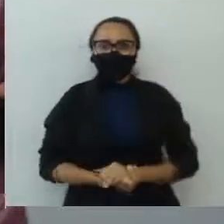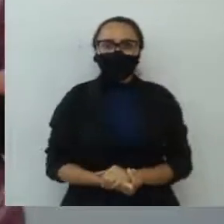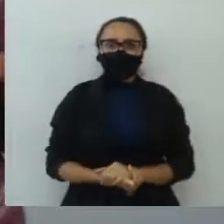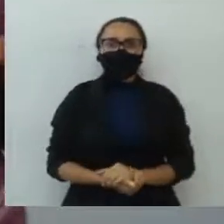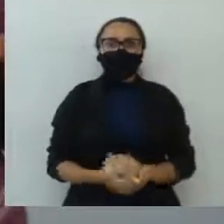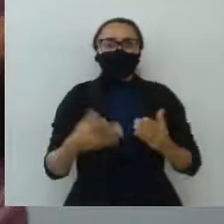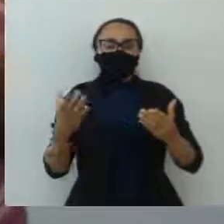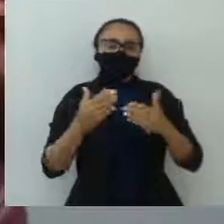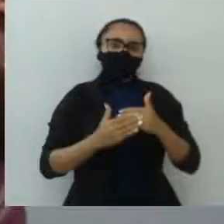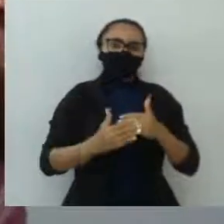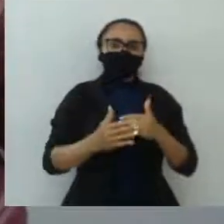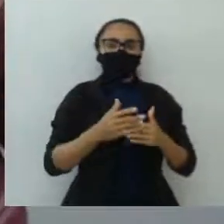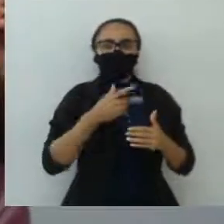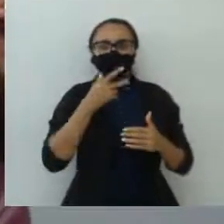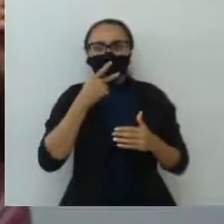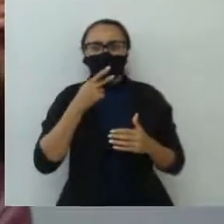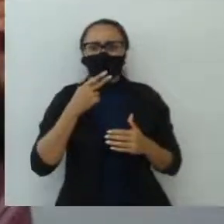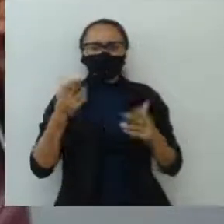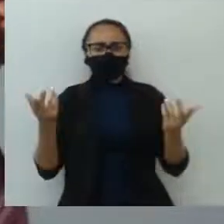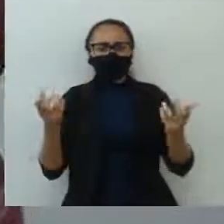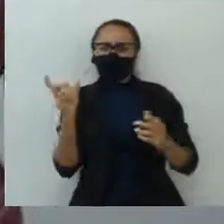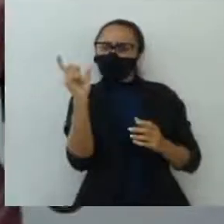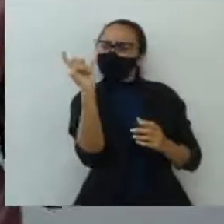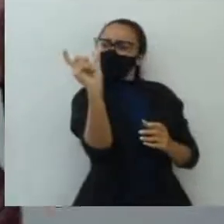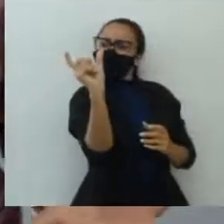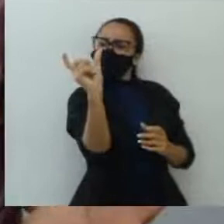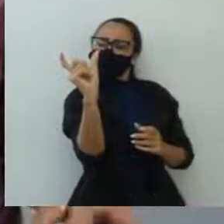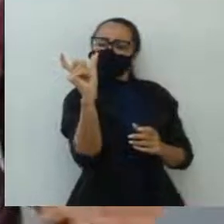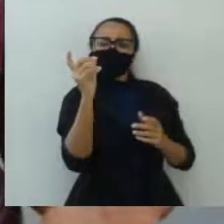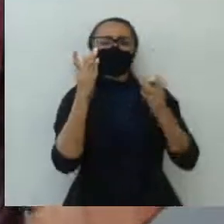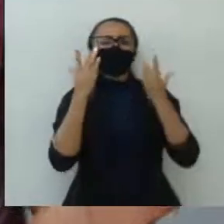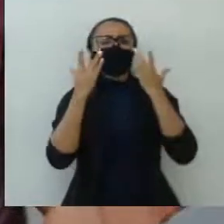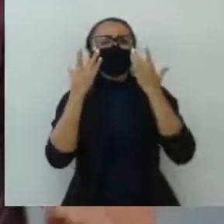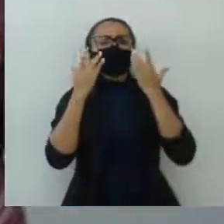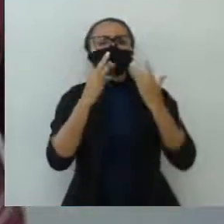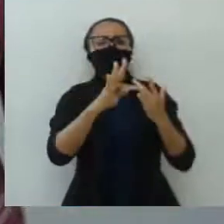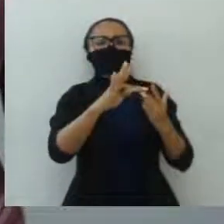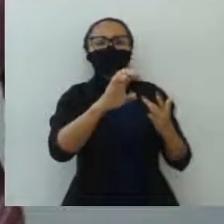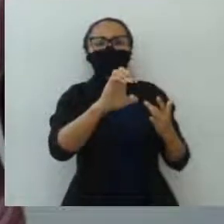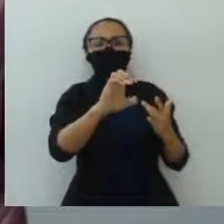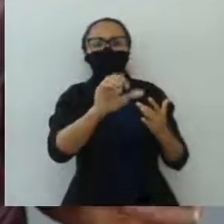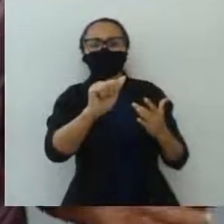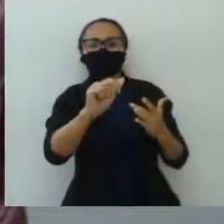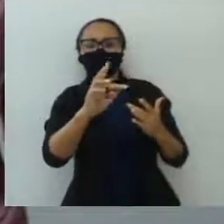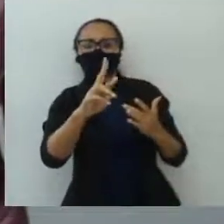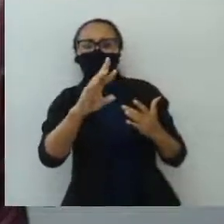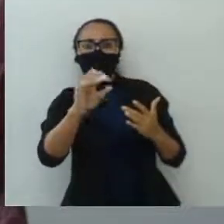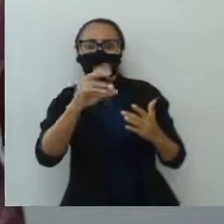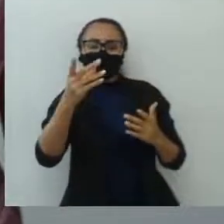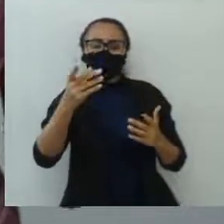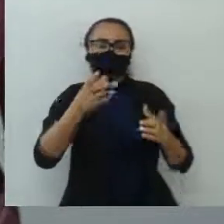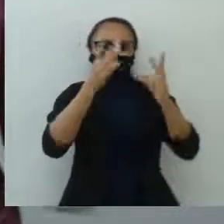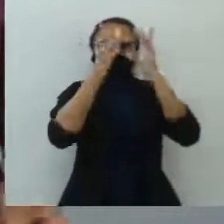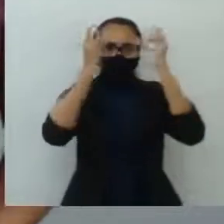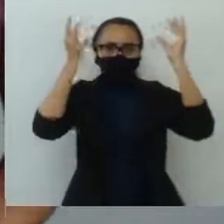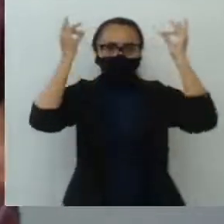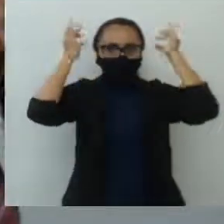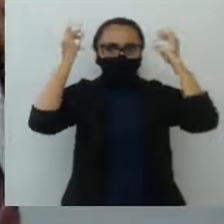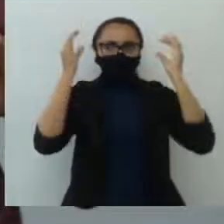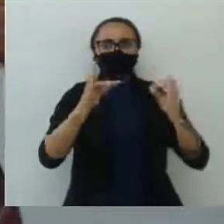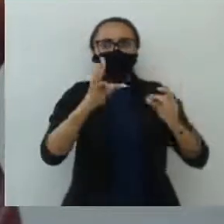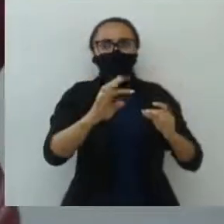começar falando um pouco sobre essa palavrinha teatro. O que quer dizer essa palavra? A palavra teatro vem do grego theatron,